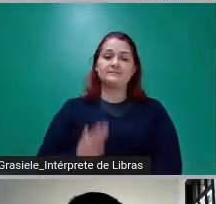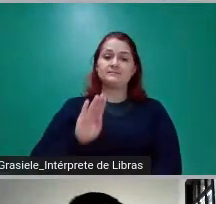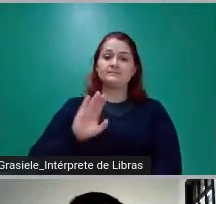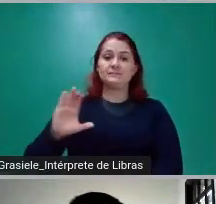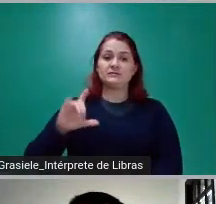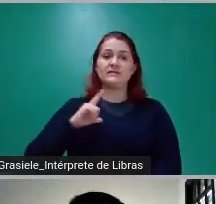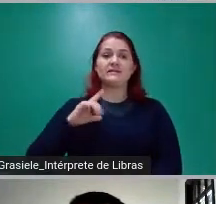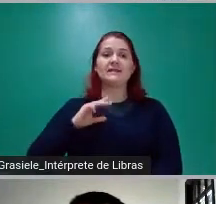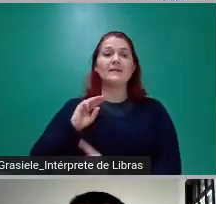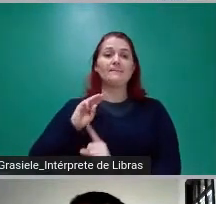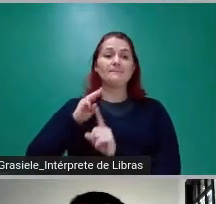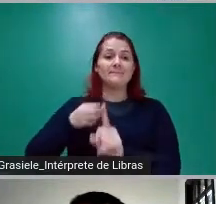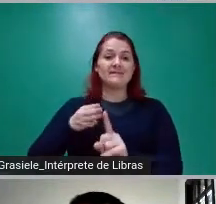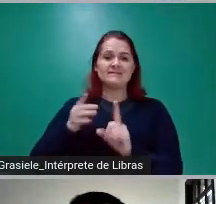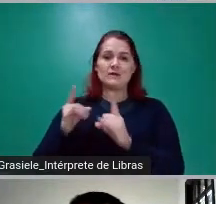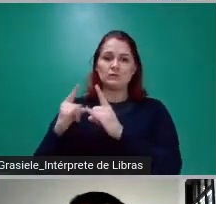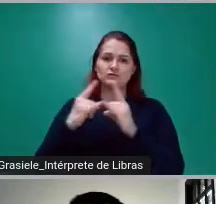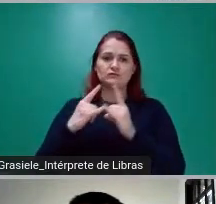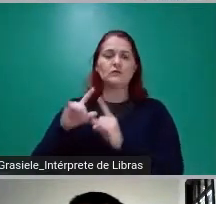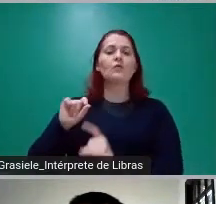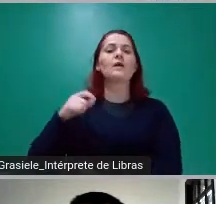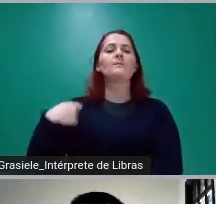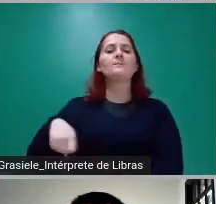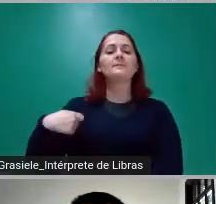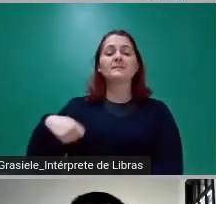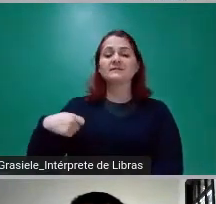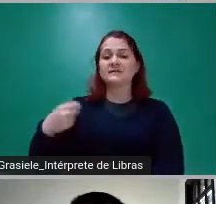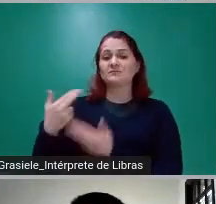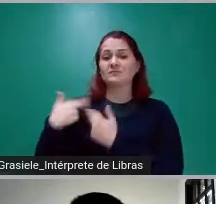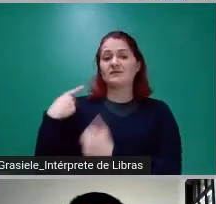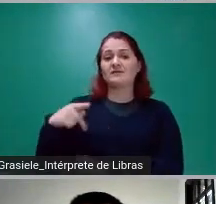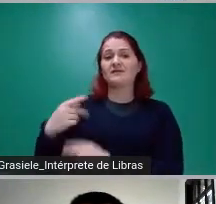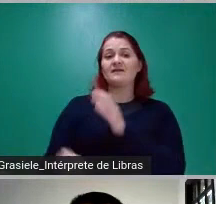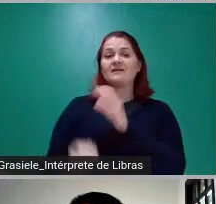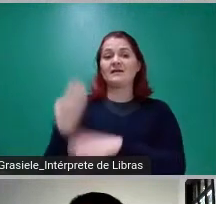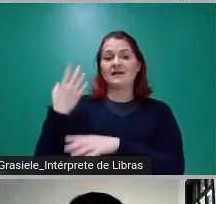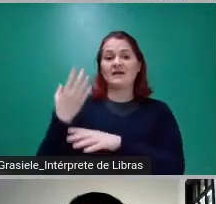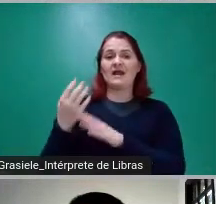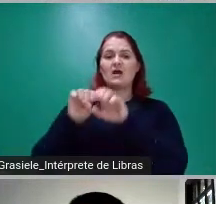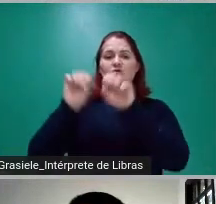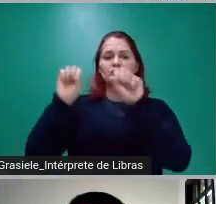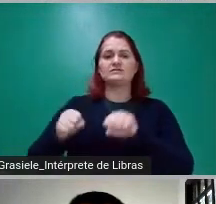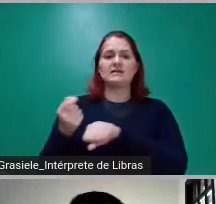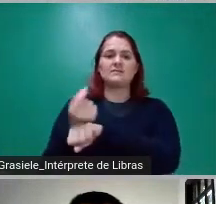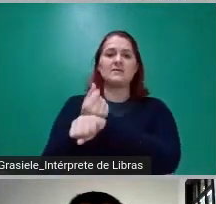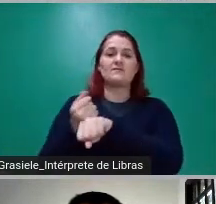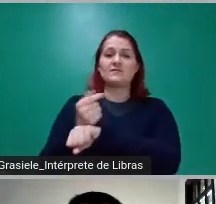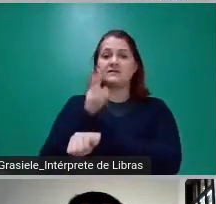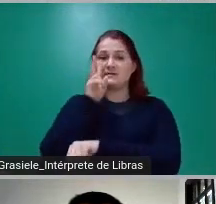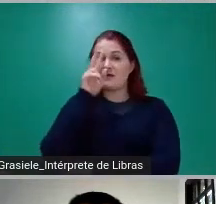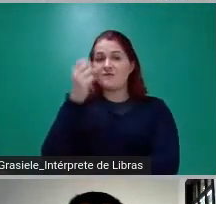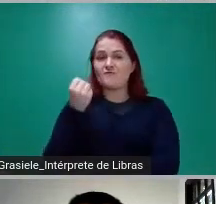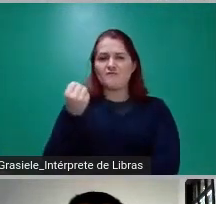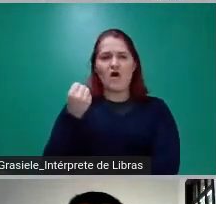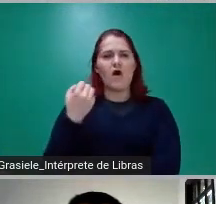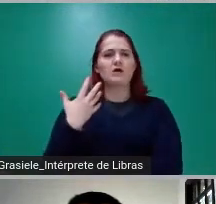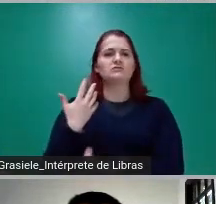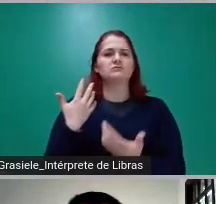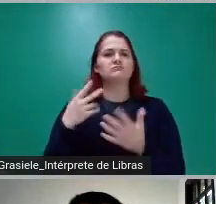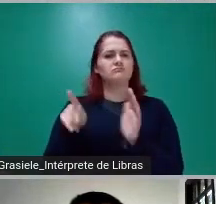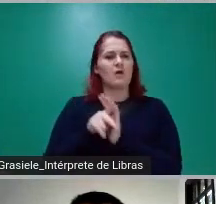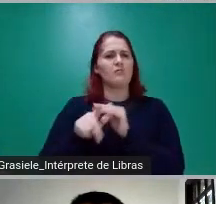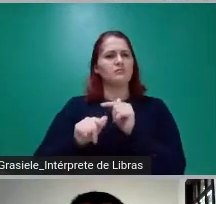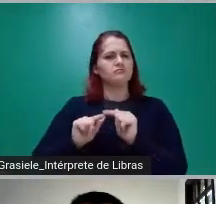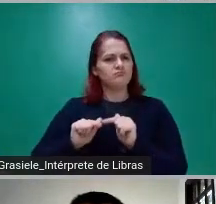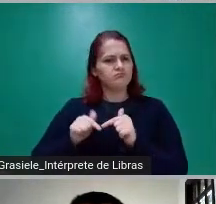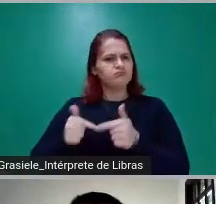institucional criar um sistema financeiro forte, um sistema financeiro sólido e, ao mesmo tempo, eficiente. A partir